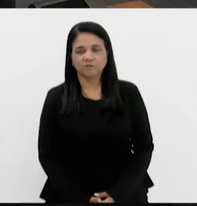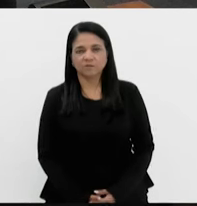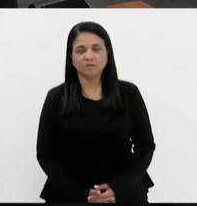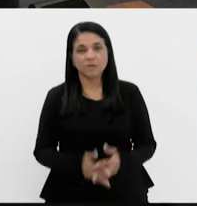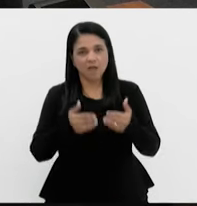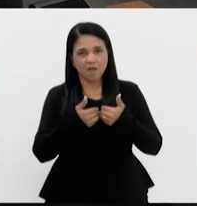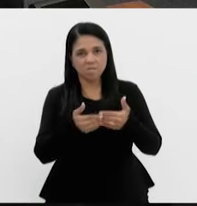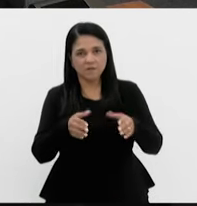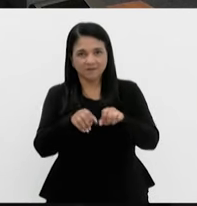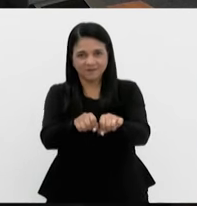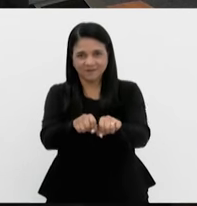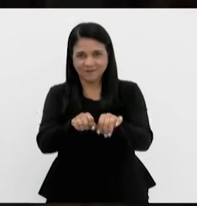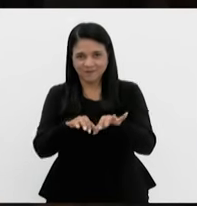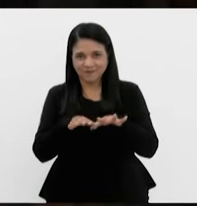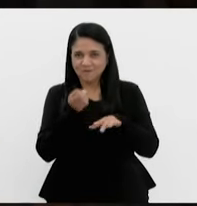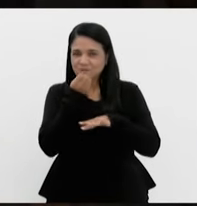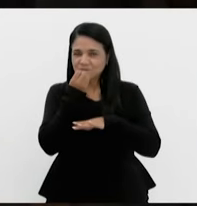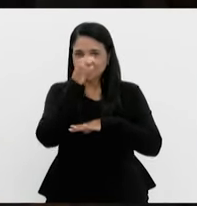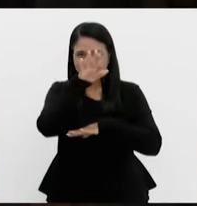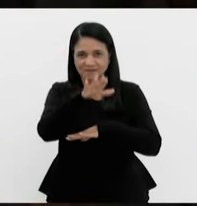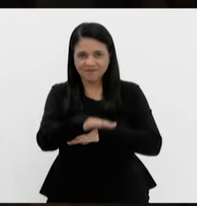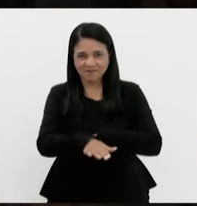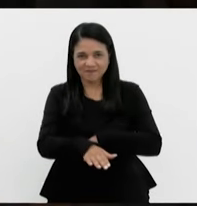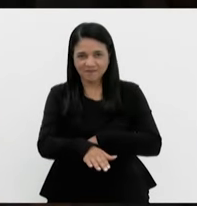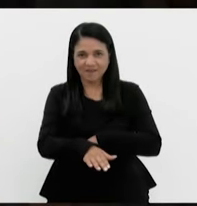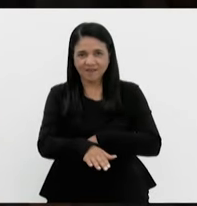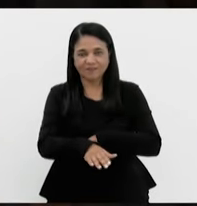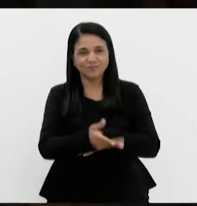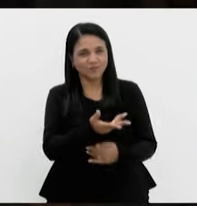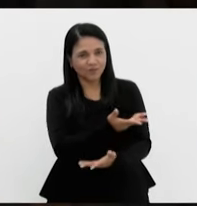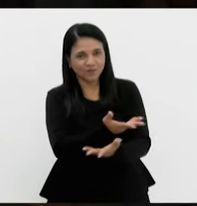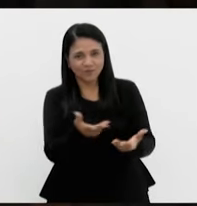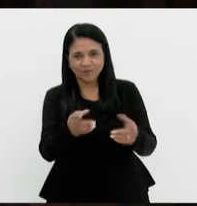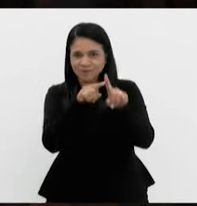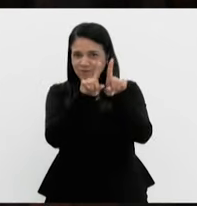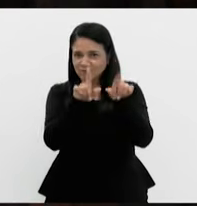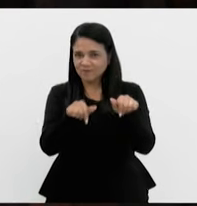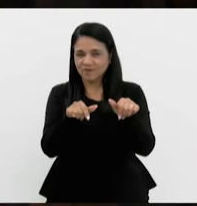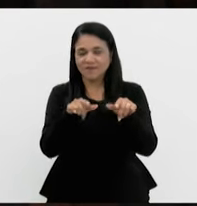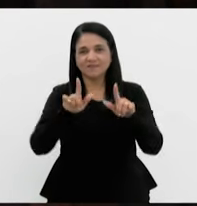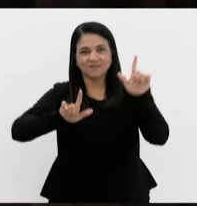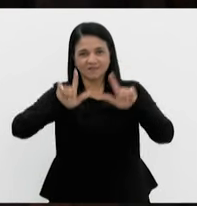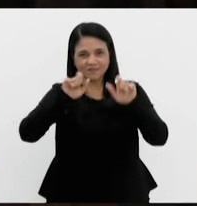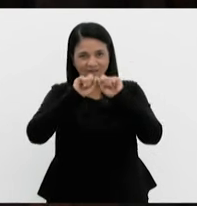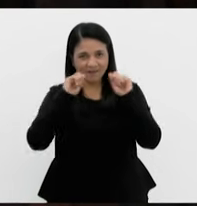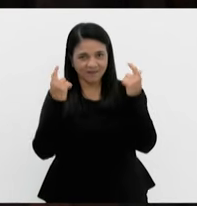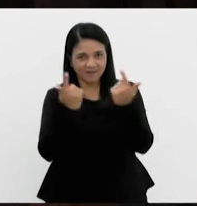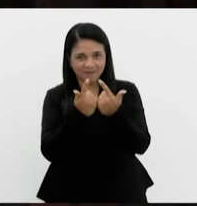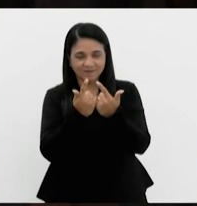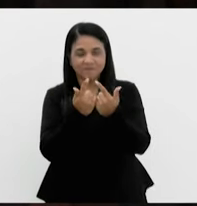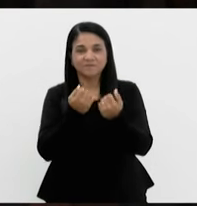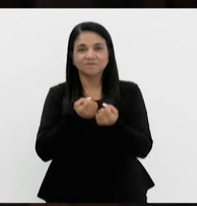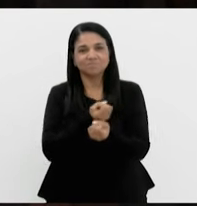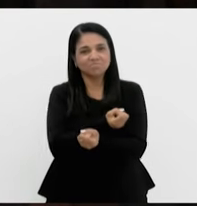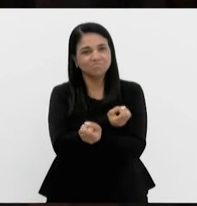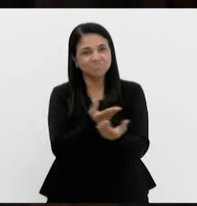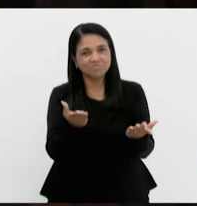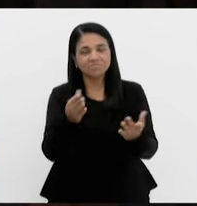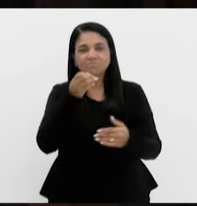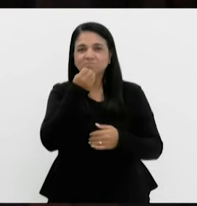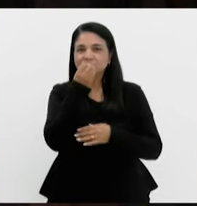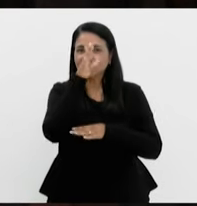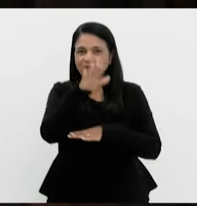está reaberta a sessão Boa tarde Boa tarde a todosos funcionários da TV alerge boa tarde a todos os servidores da